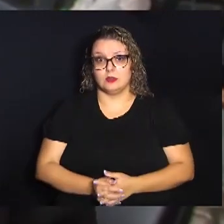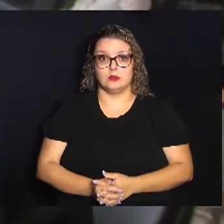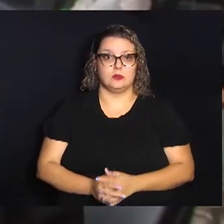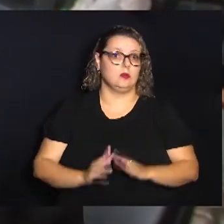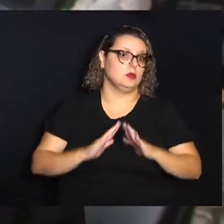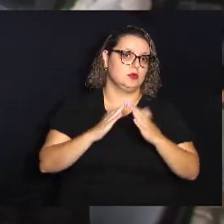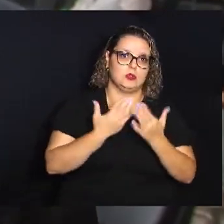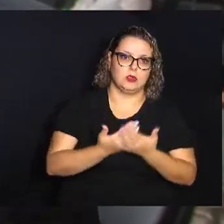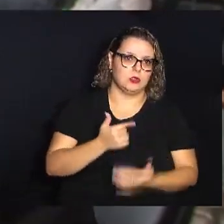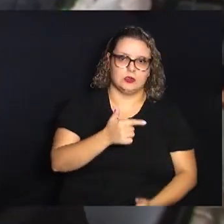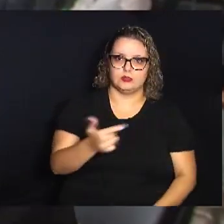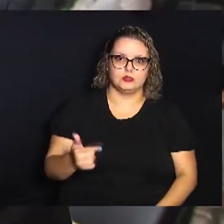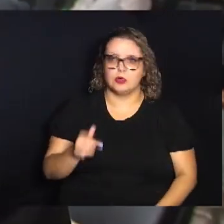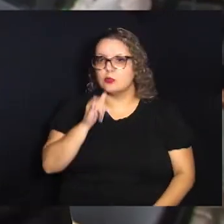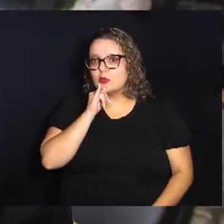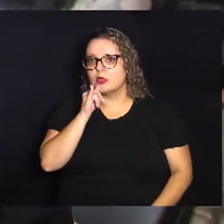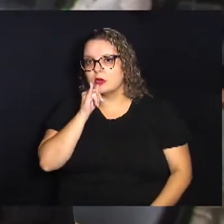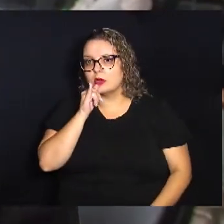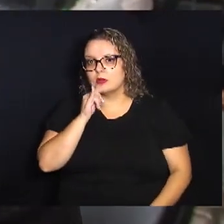tinham, por exemplo,